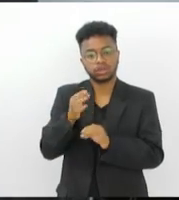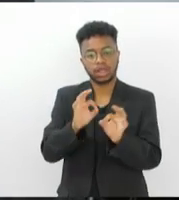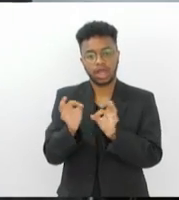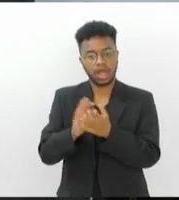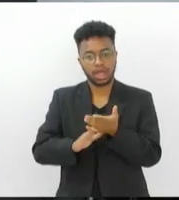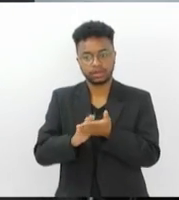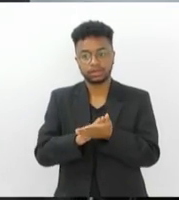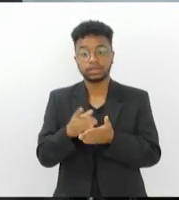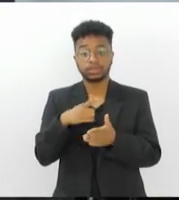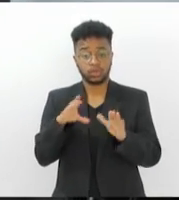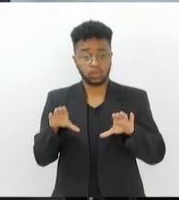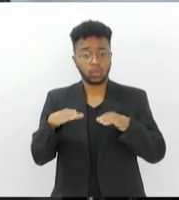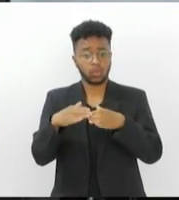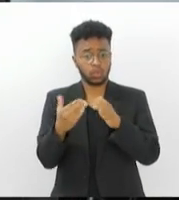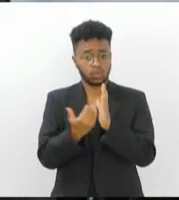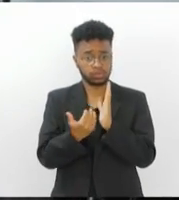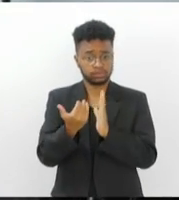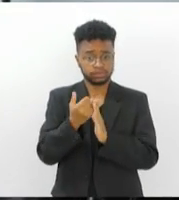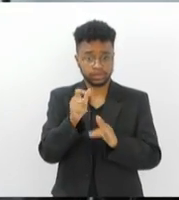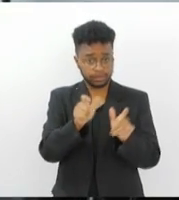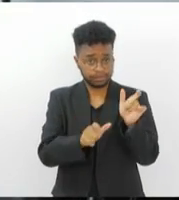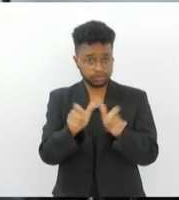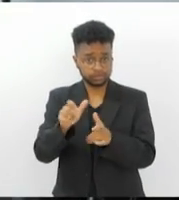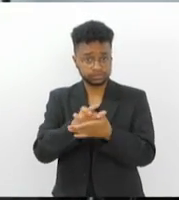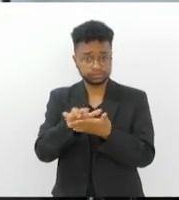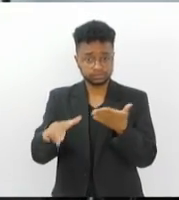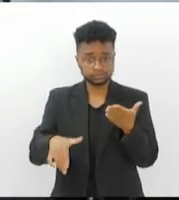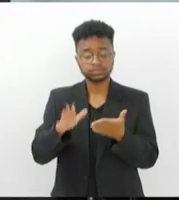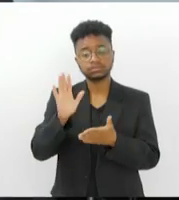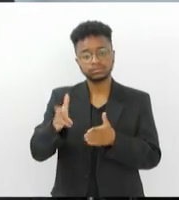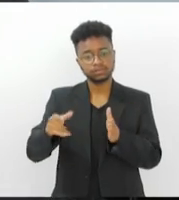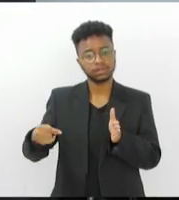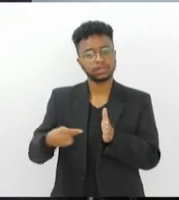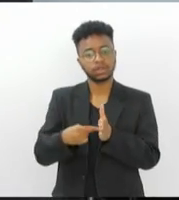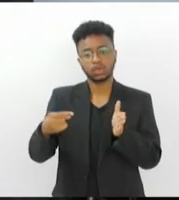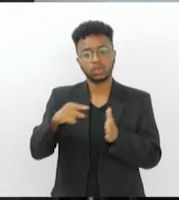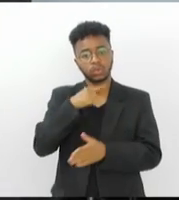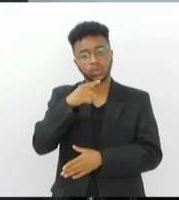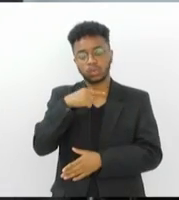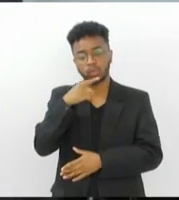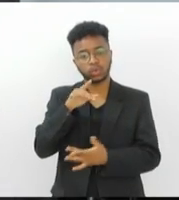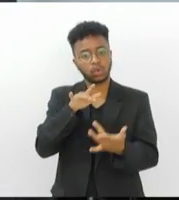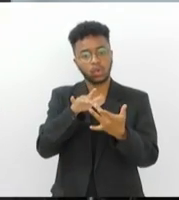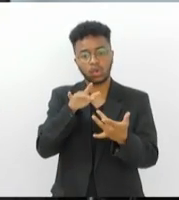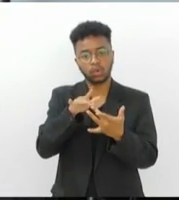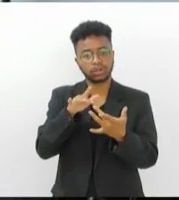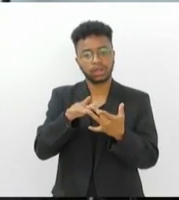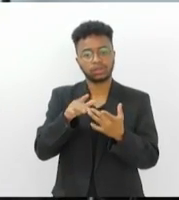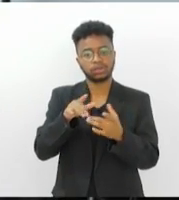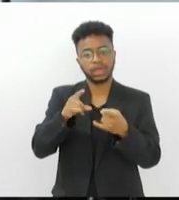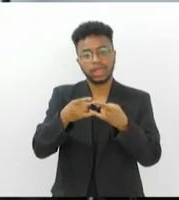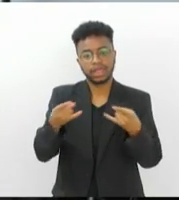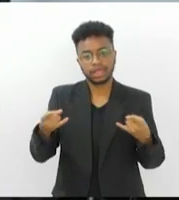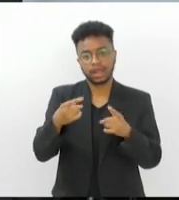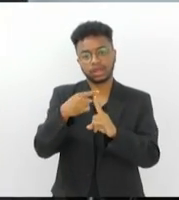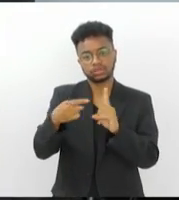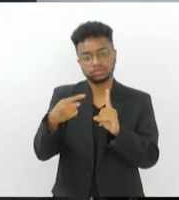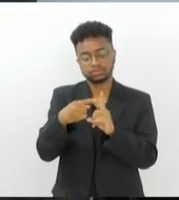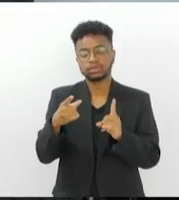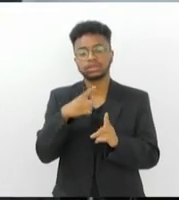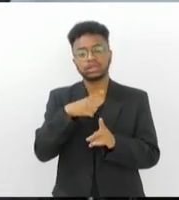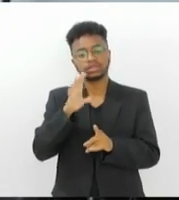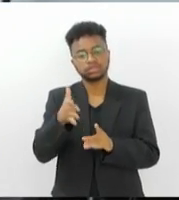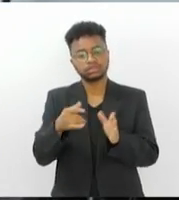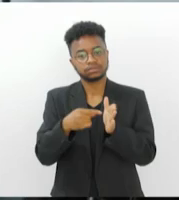grupo muito grande de pessoas que já vem denunciando que não tá tendo acesso à minha entrada a gente já recebeu